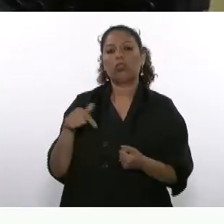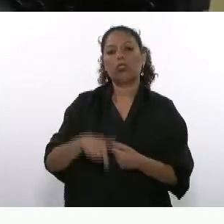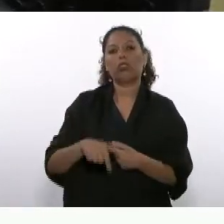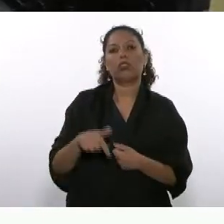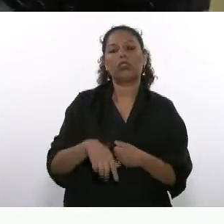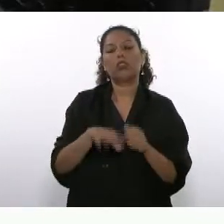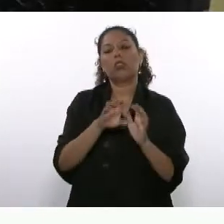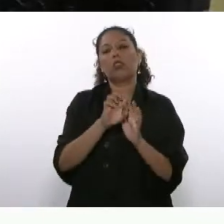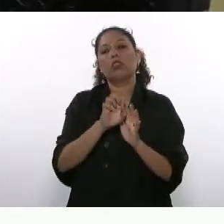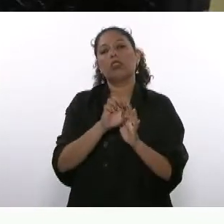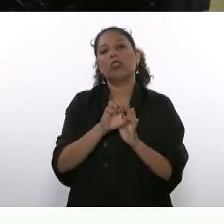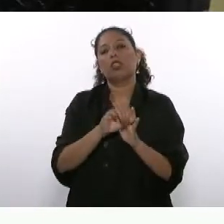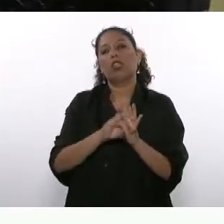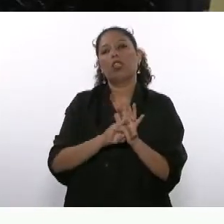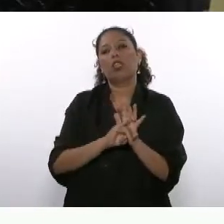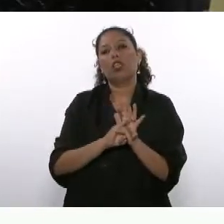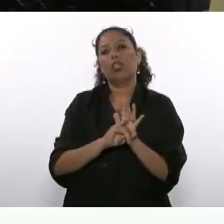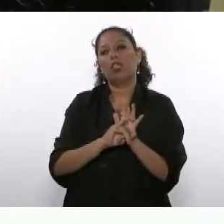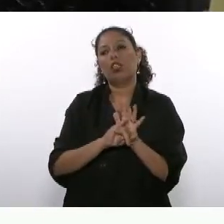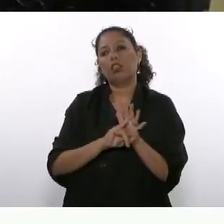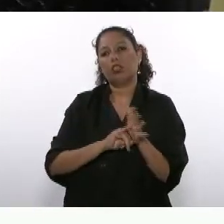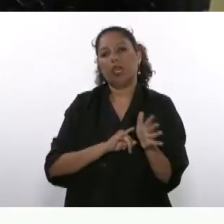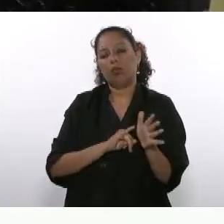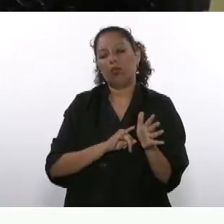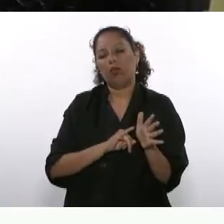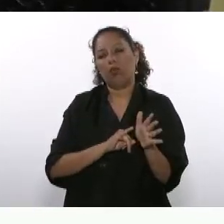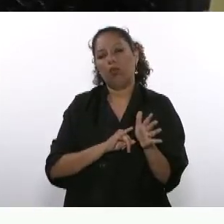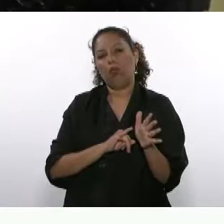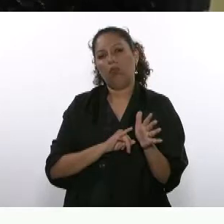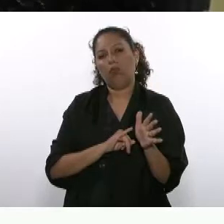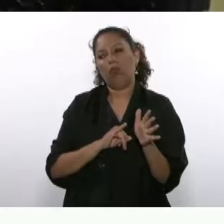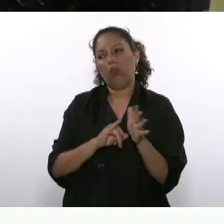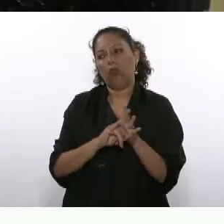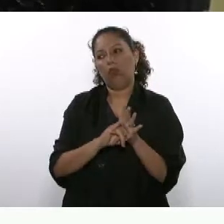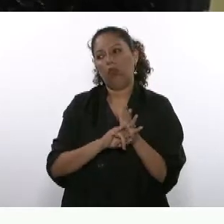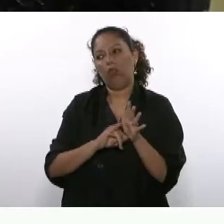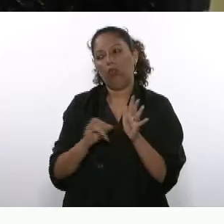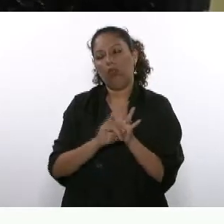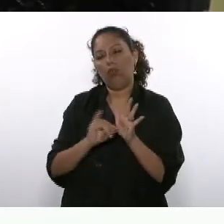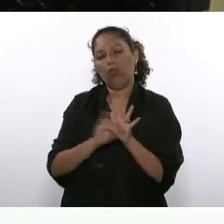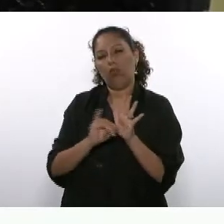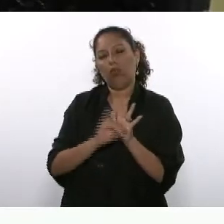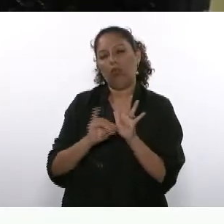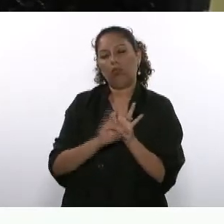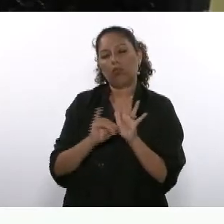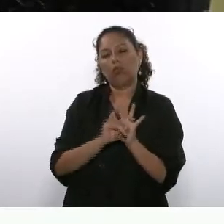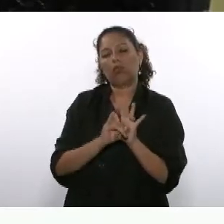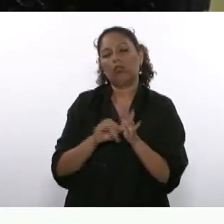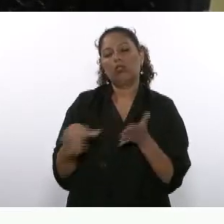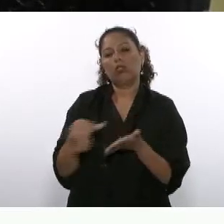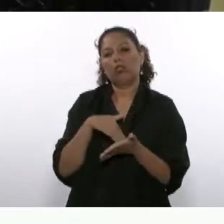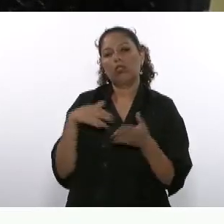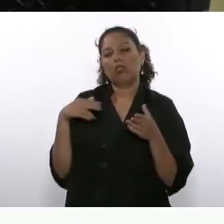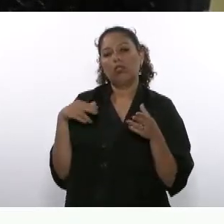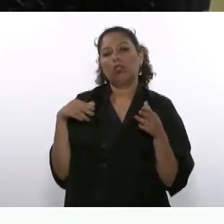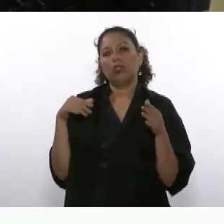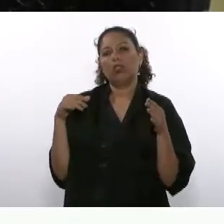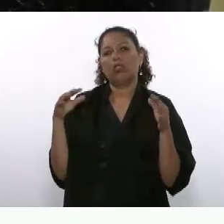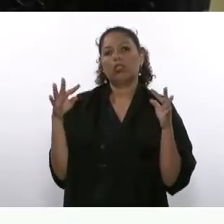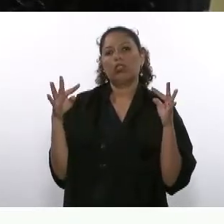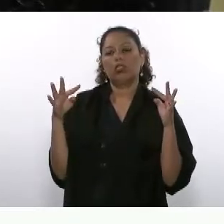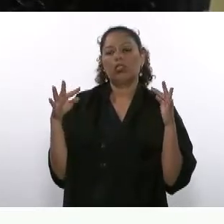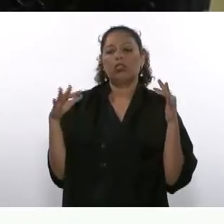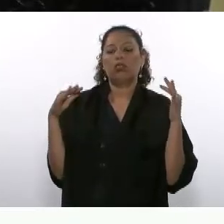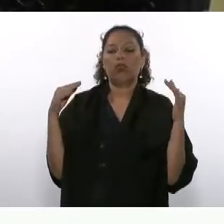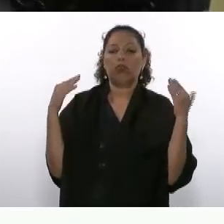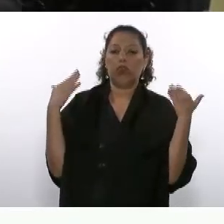no edital, que é da Secretaria de Estado de Turismo. A gente sabe que o Rio de Janeiro tem uma vocação natural